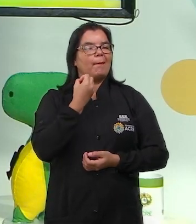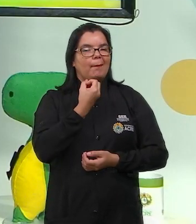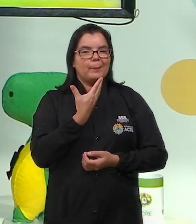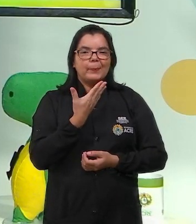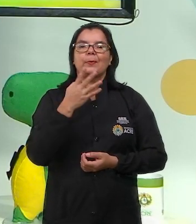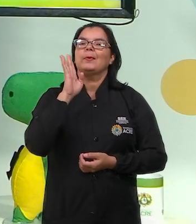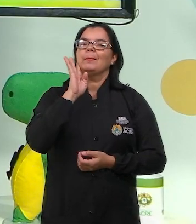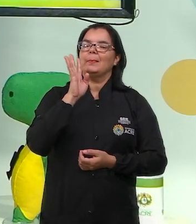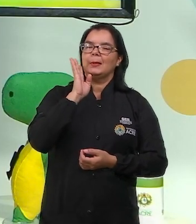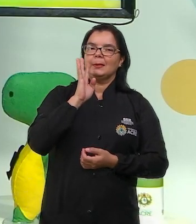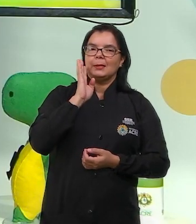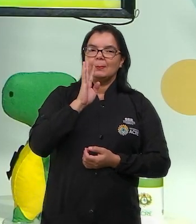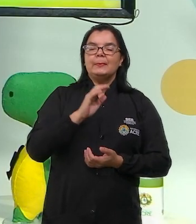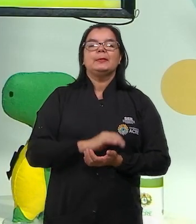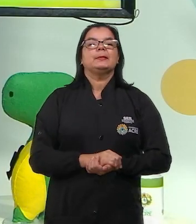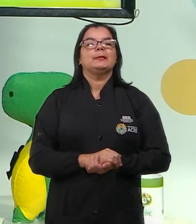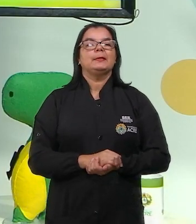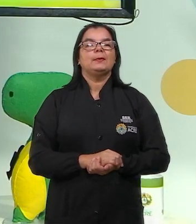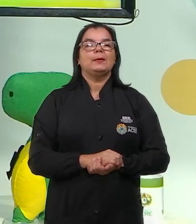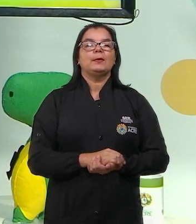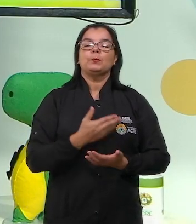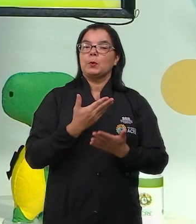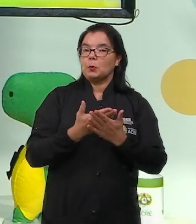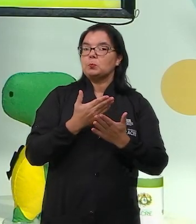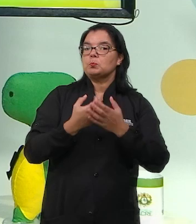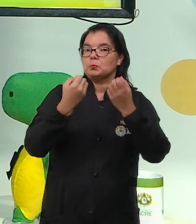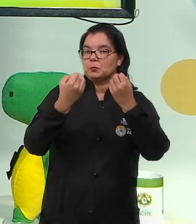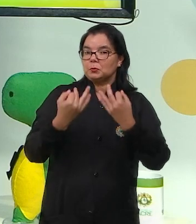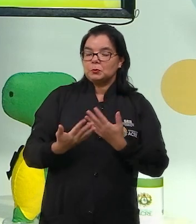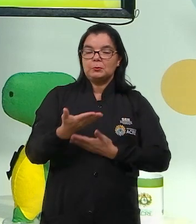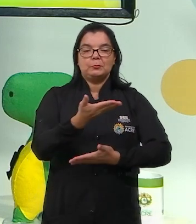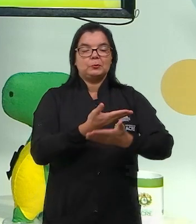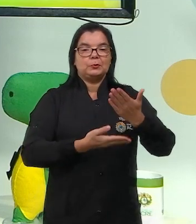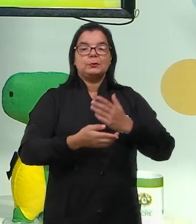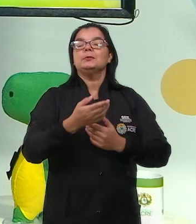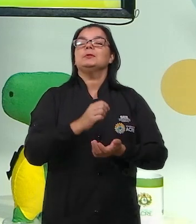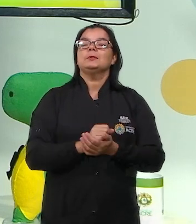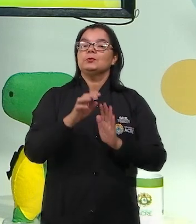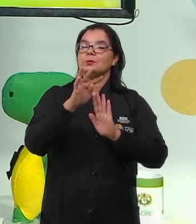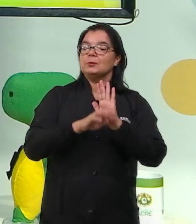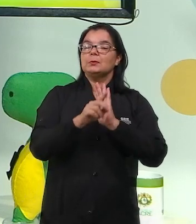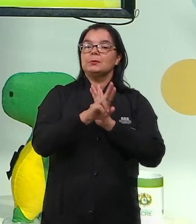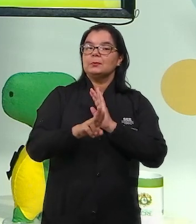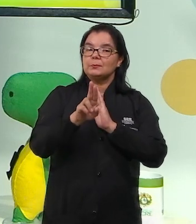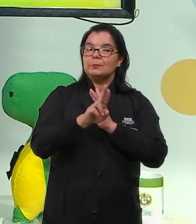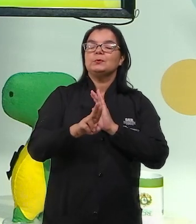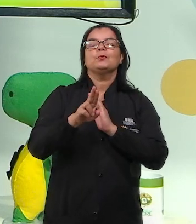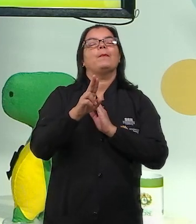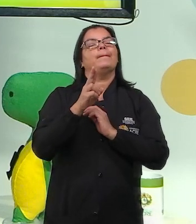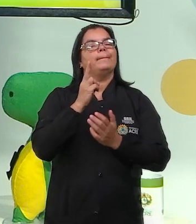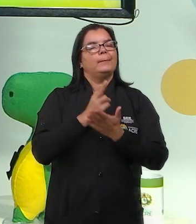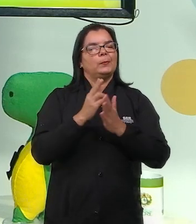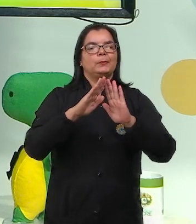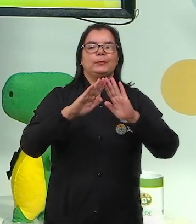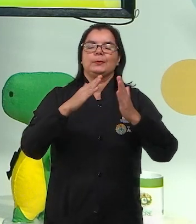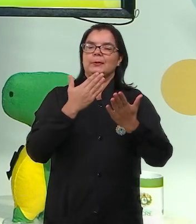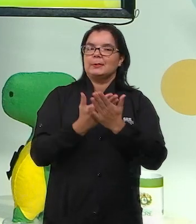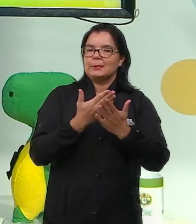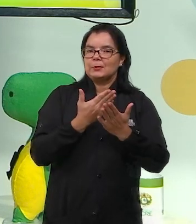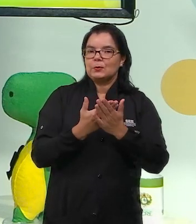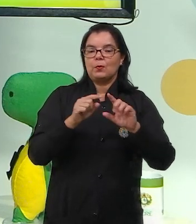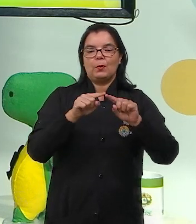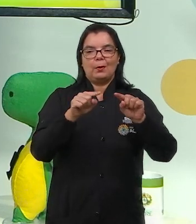interessante, é uma aula mais dinâmica, uma aula que fala sobre essa relação de texto e que vocês utilizam muito em sala de aula, não só na